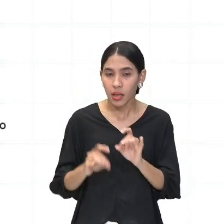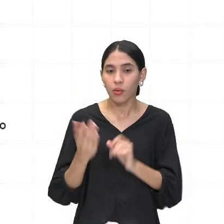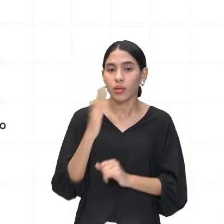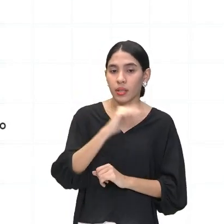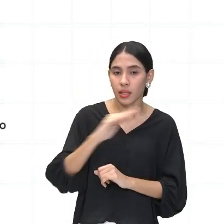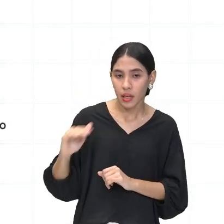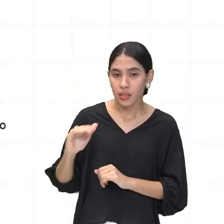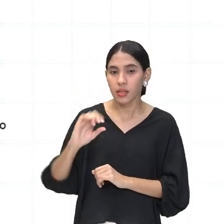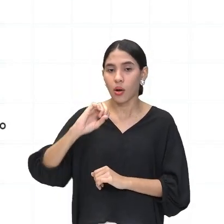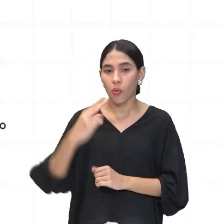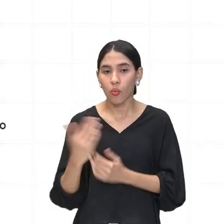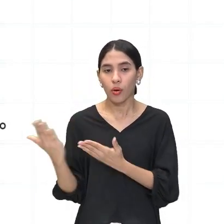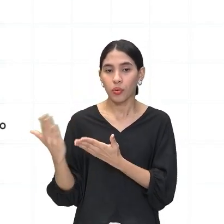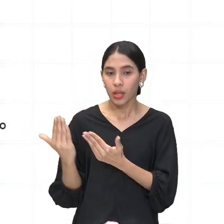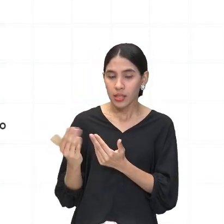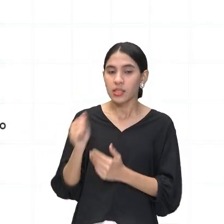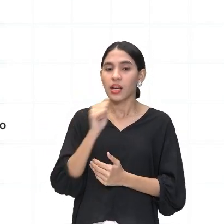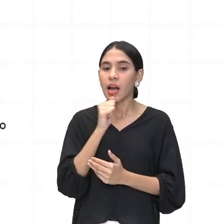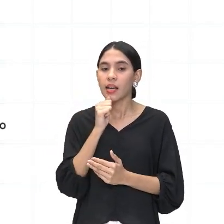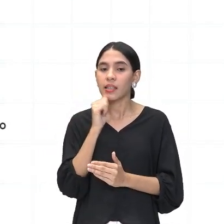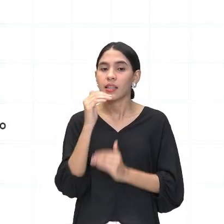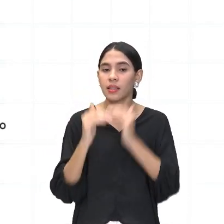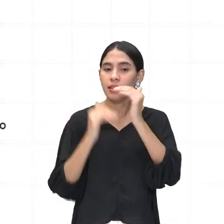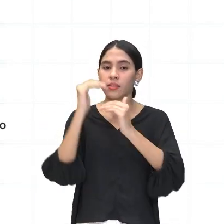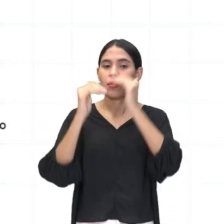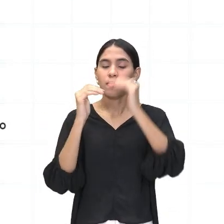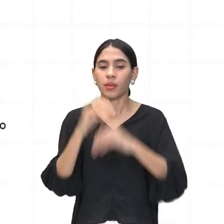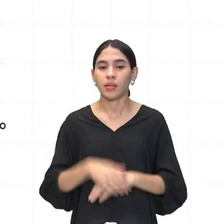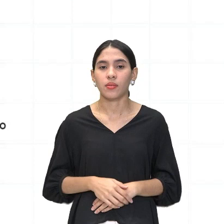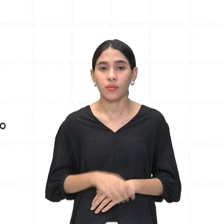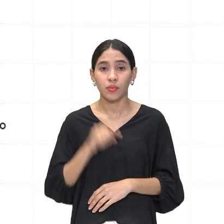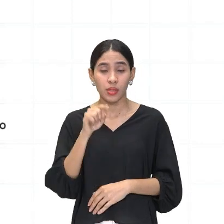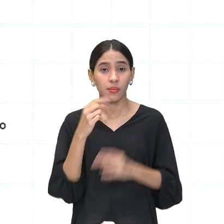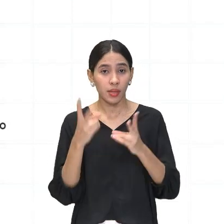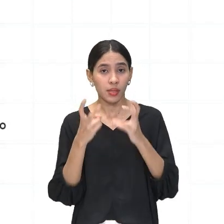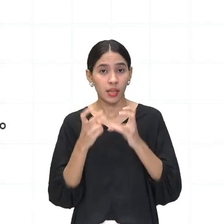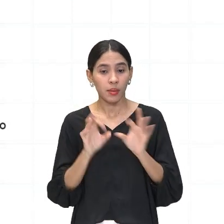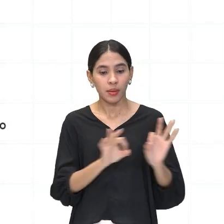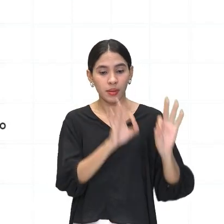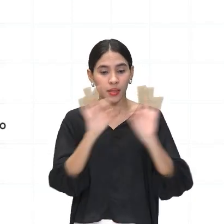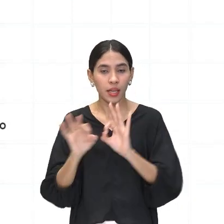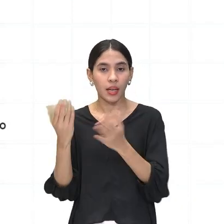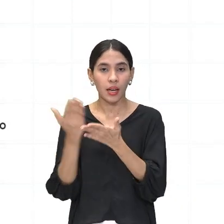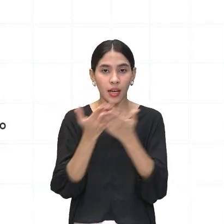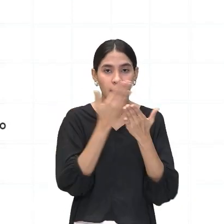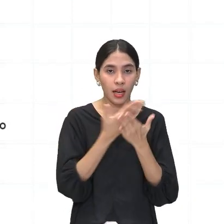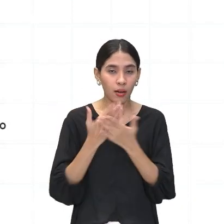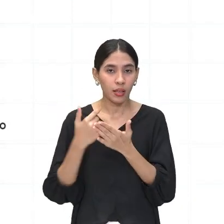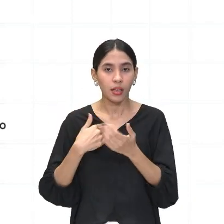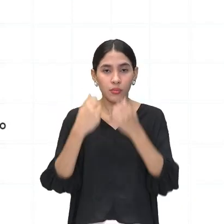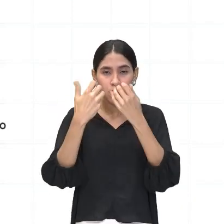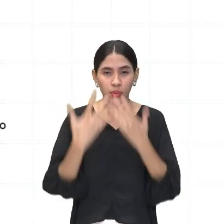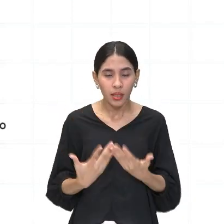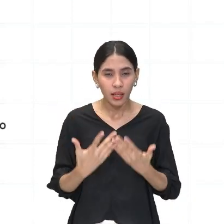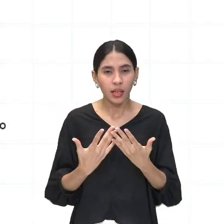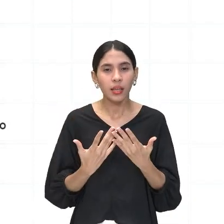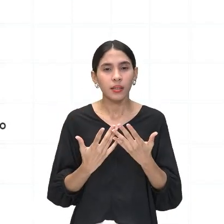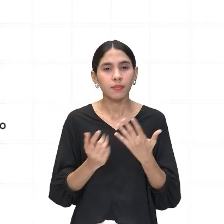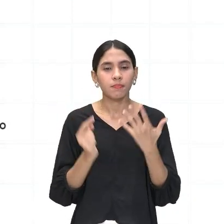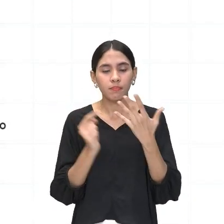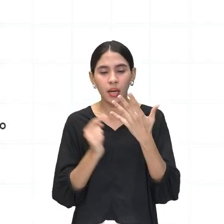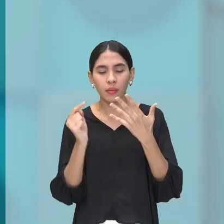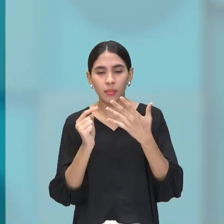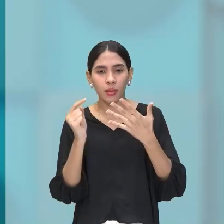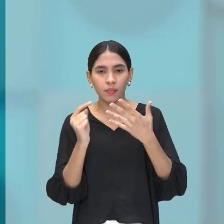em desenvolvimento. Então vejam, ao longo desta aula eu mostrei para vocês pontos do início desse